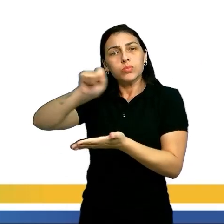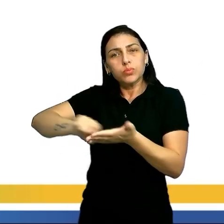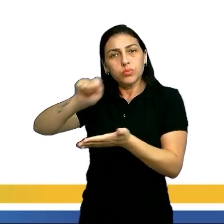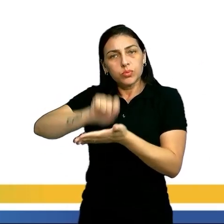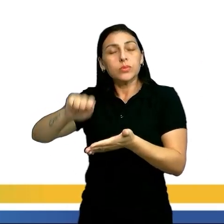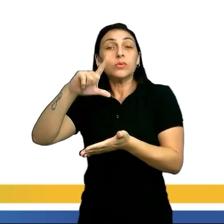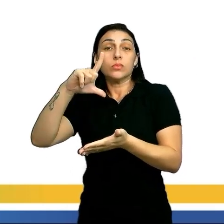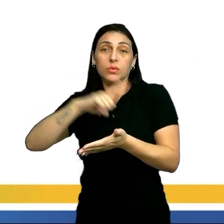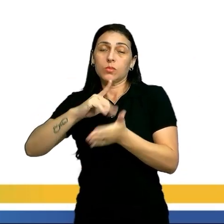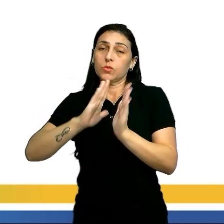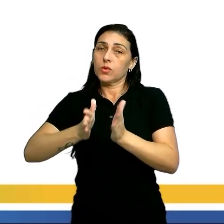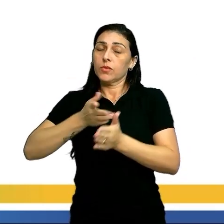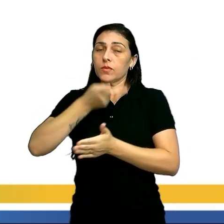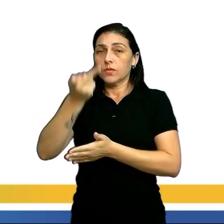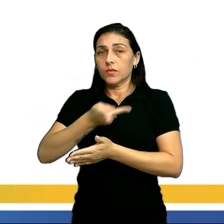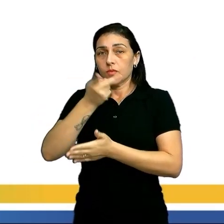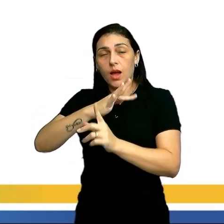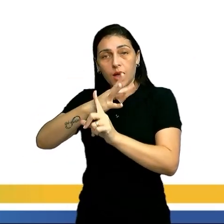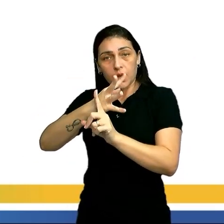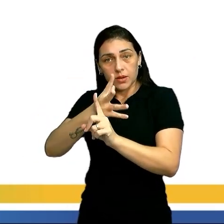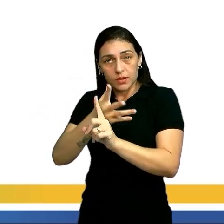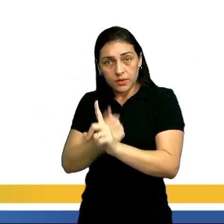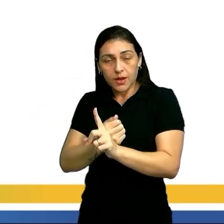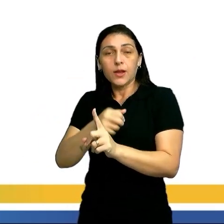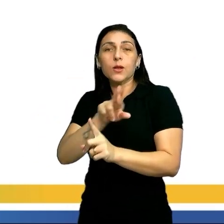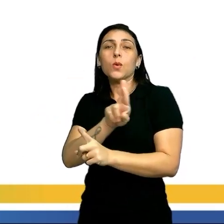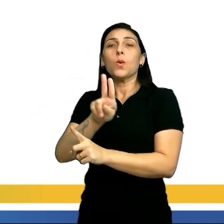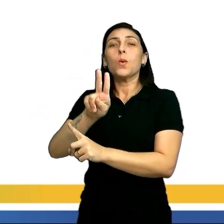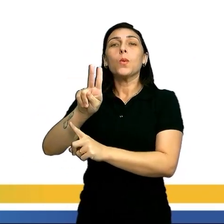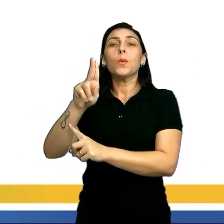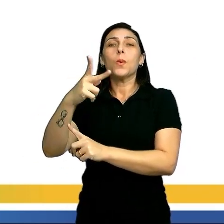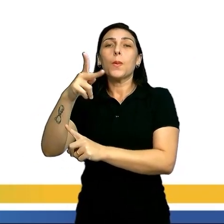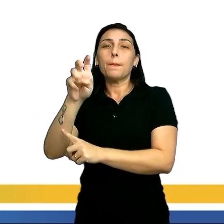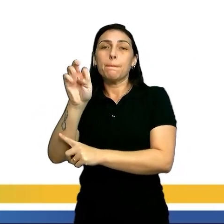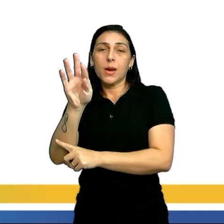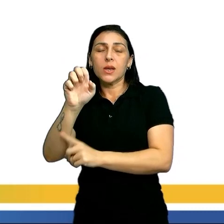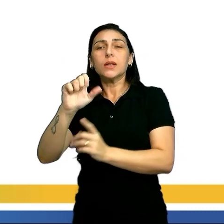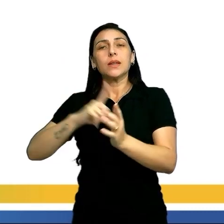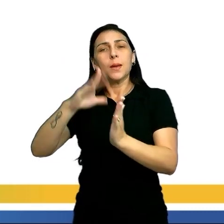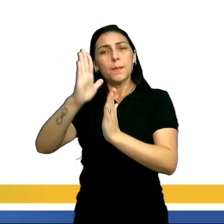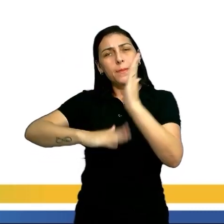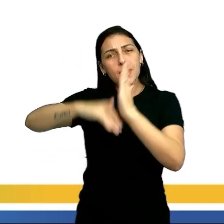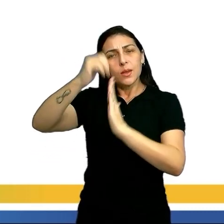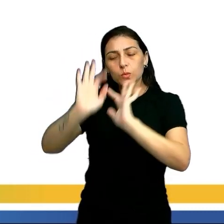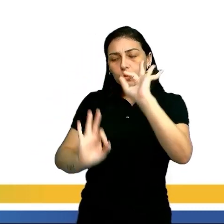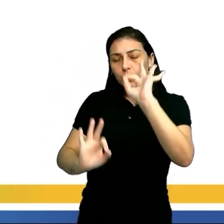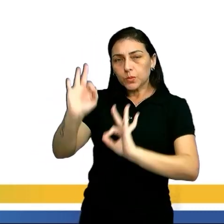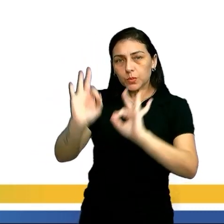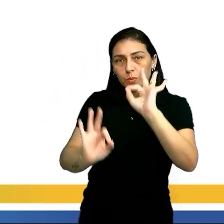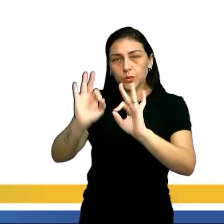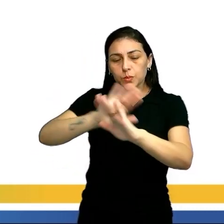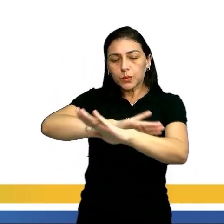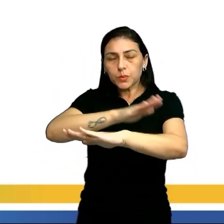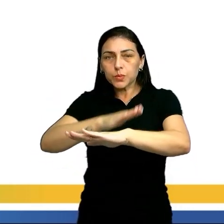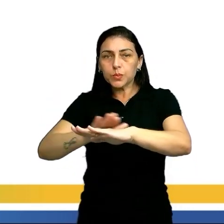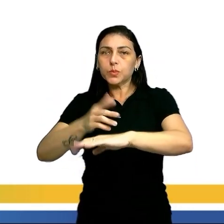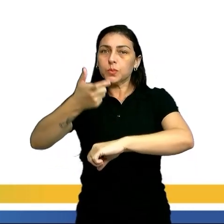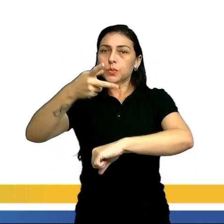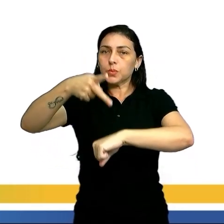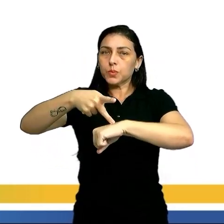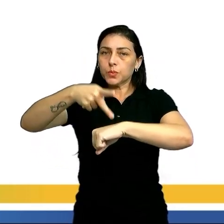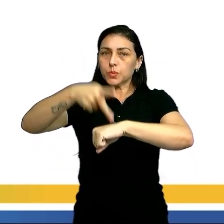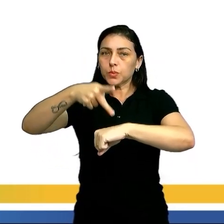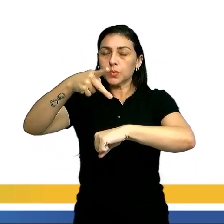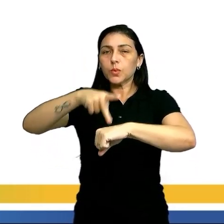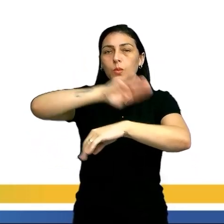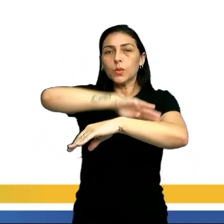Nós temos, como eu disse, a arte rupestre. Eu tenho pinturas ou entalhes em superfícies rochosas